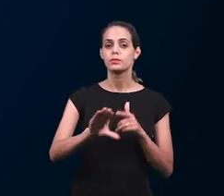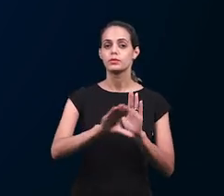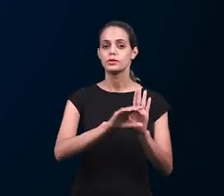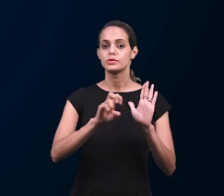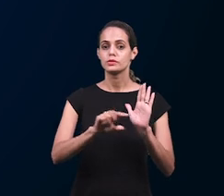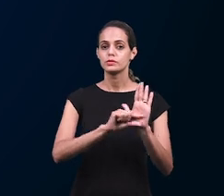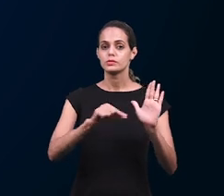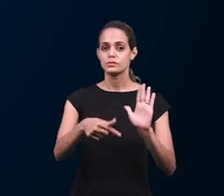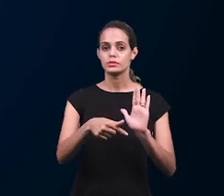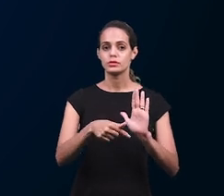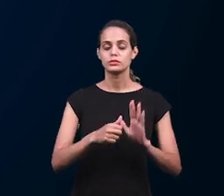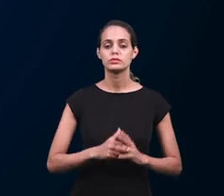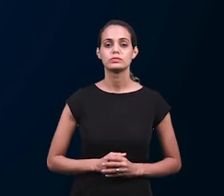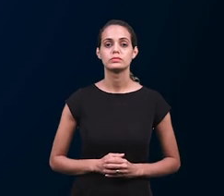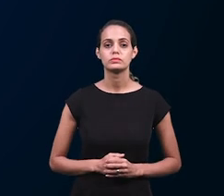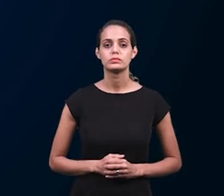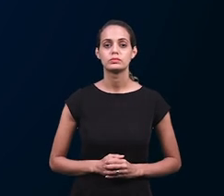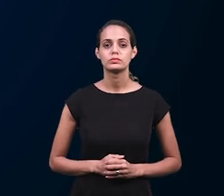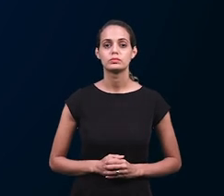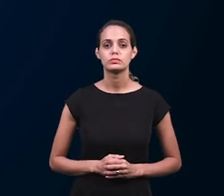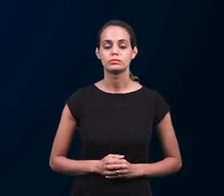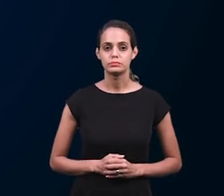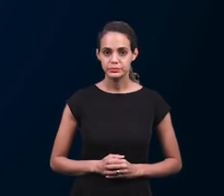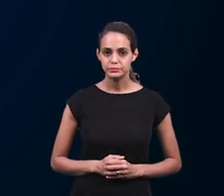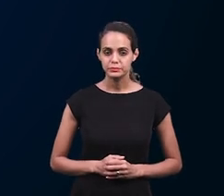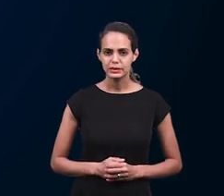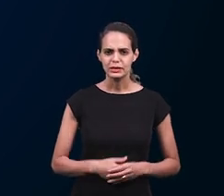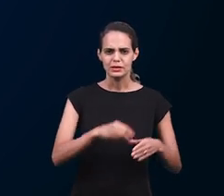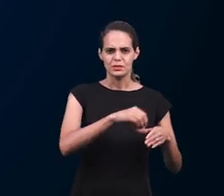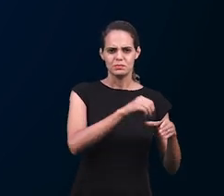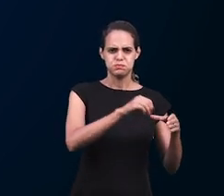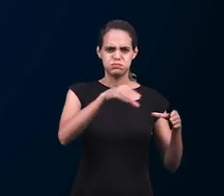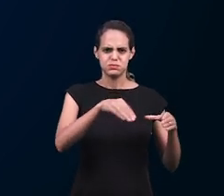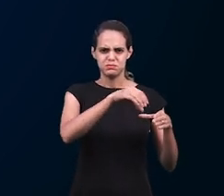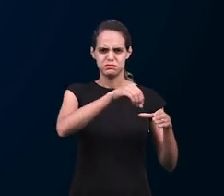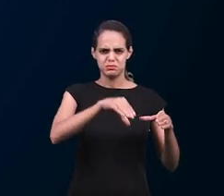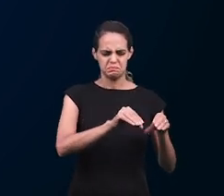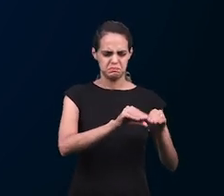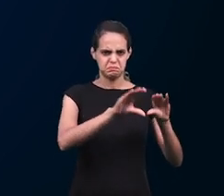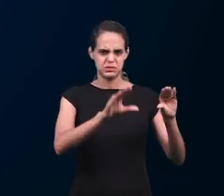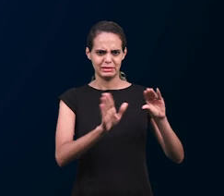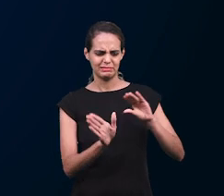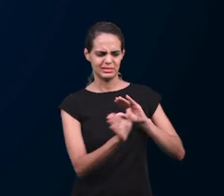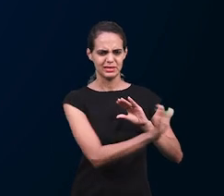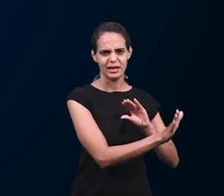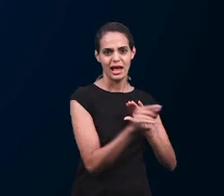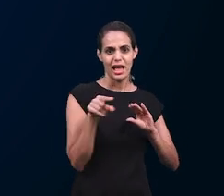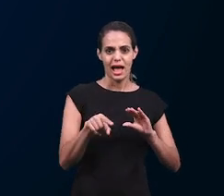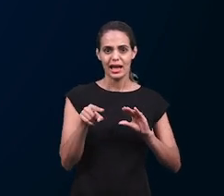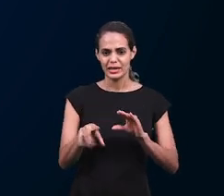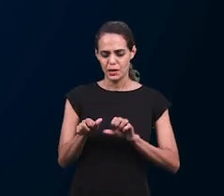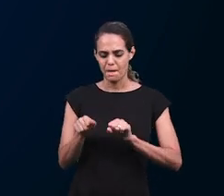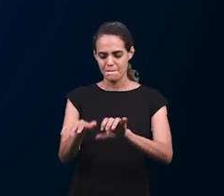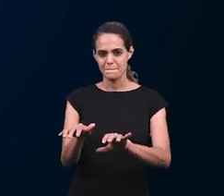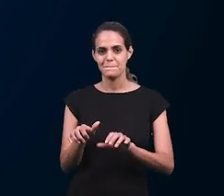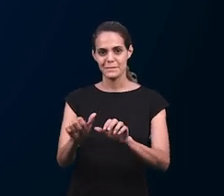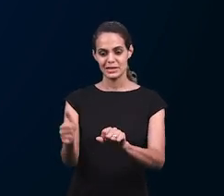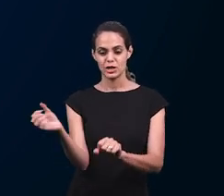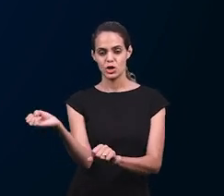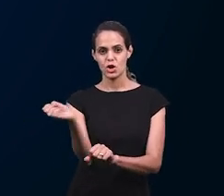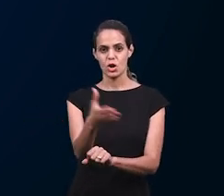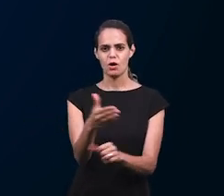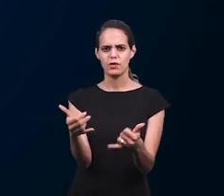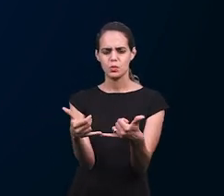1 Coríntios 5, 7. Lançai fora o velho fermento, para que sejais nova massa, como sois,